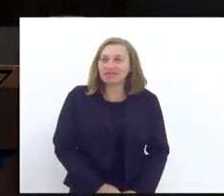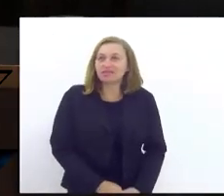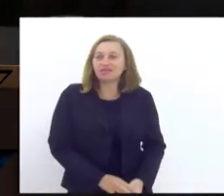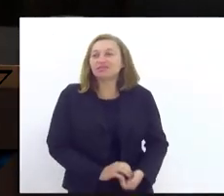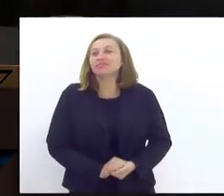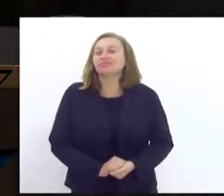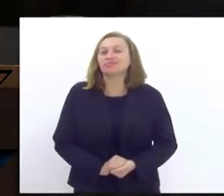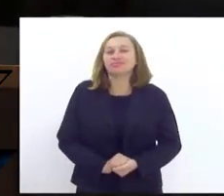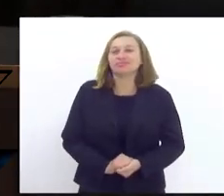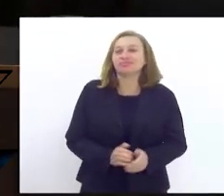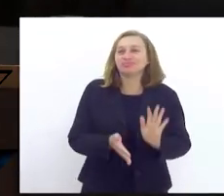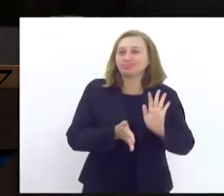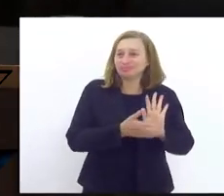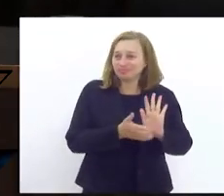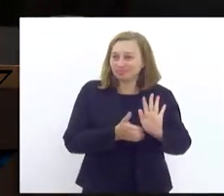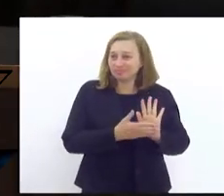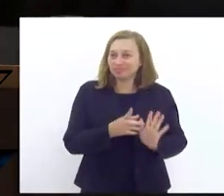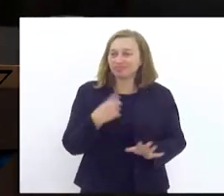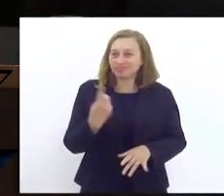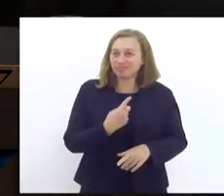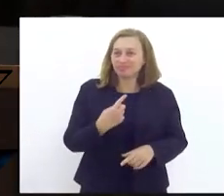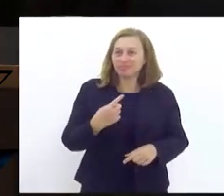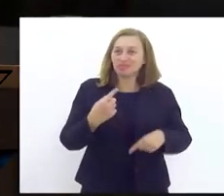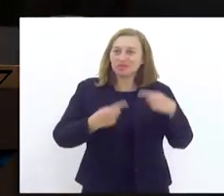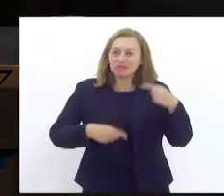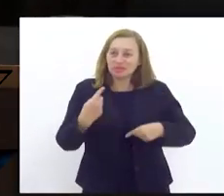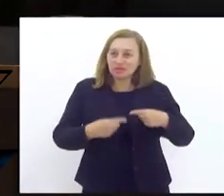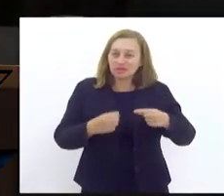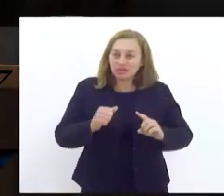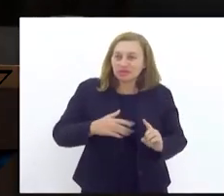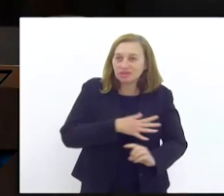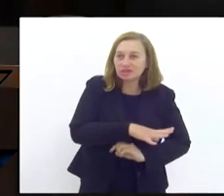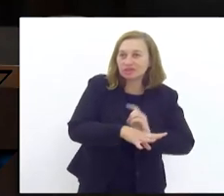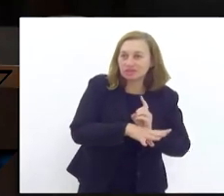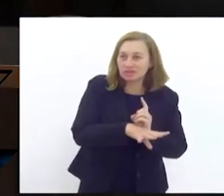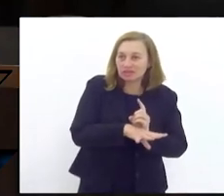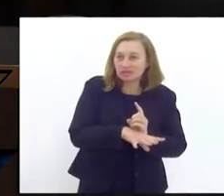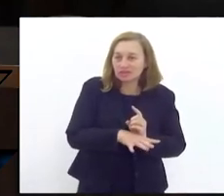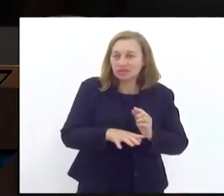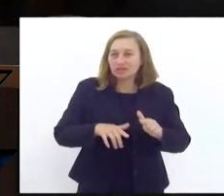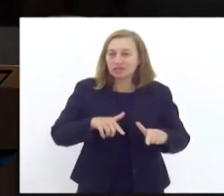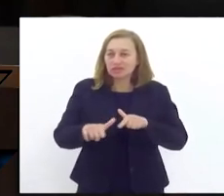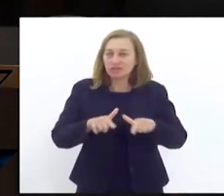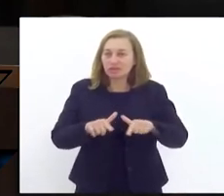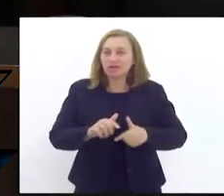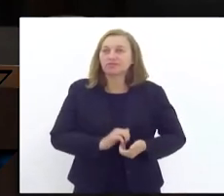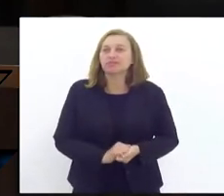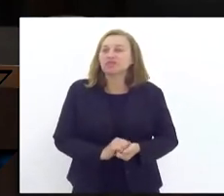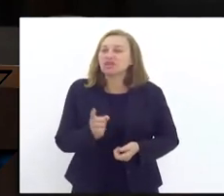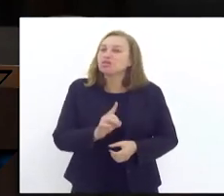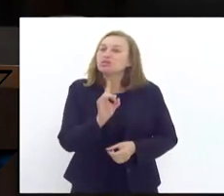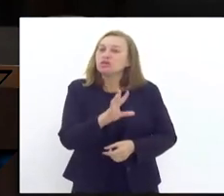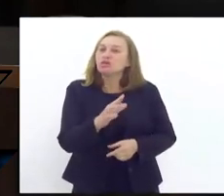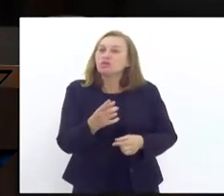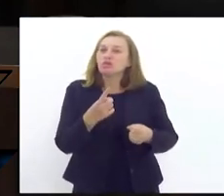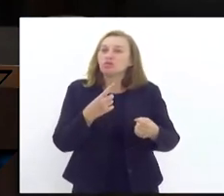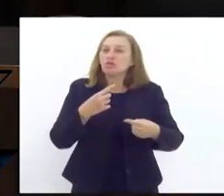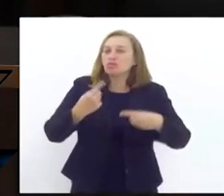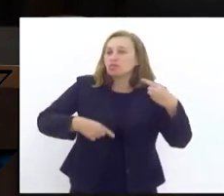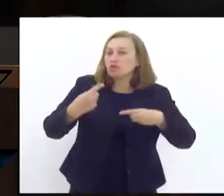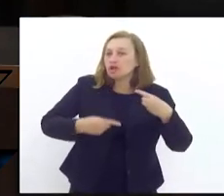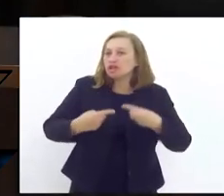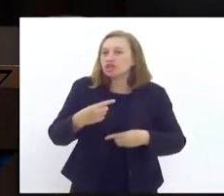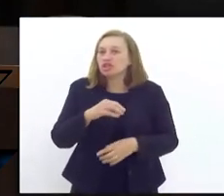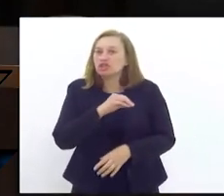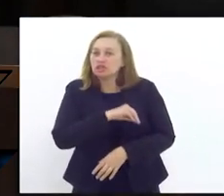uma proposta a nossa política dessa Assistência Social trabalha com a perspectiva de atuação lá na ponta não apenas com políticas de renda